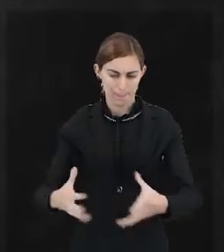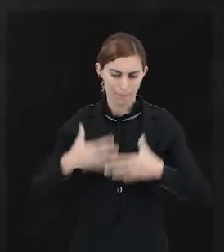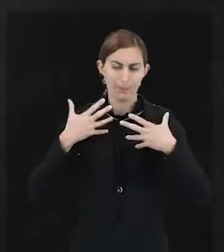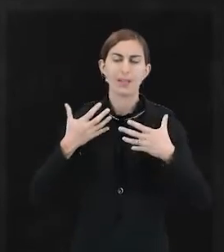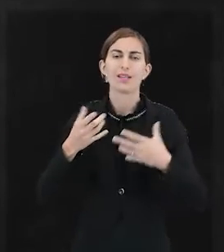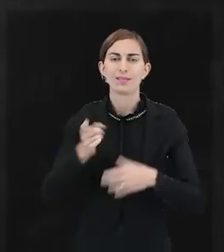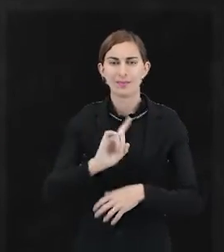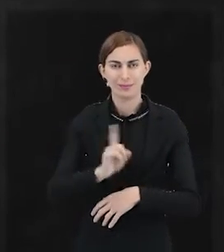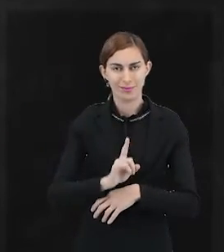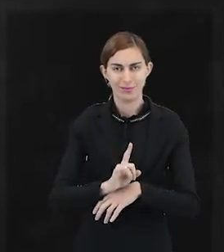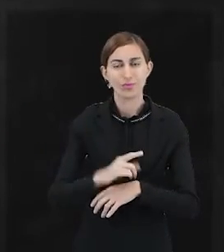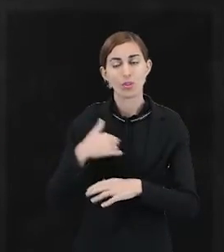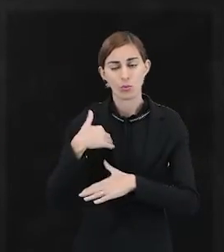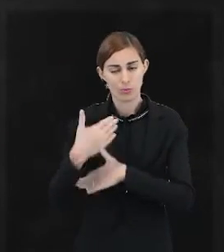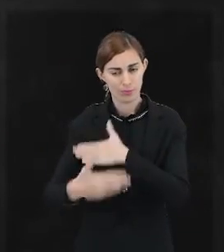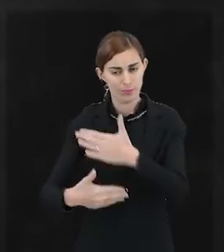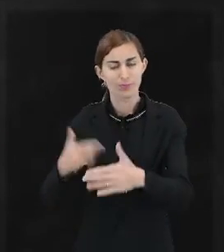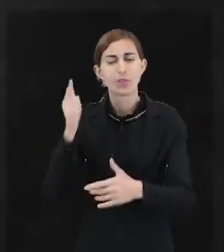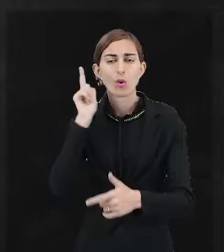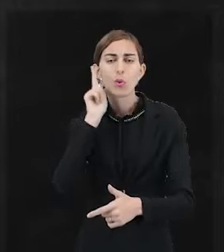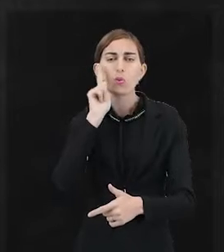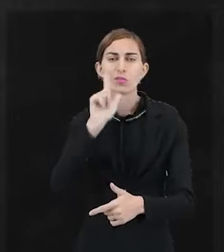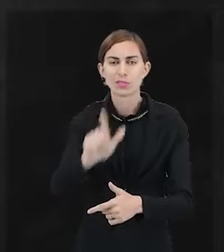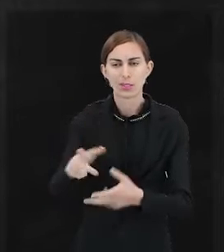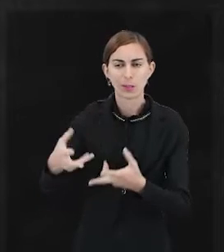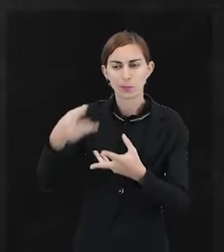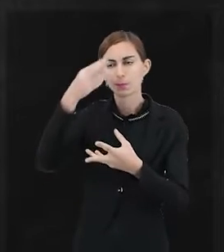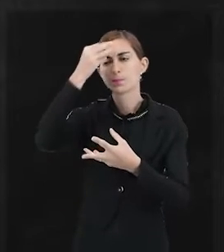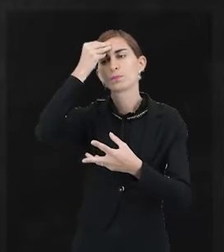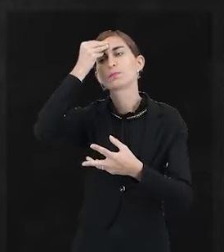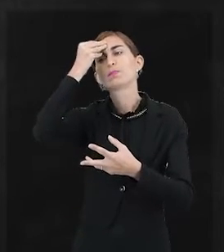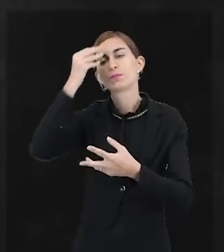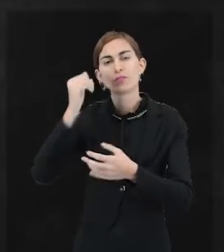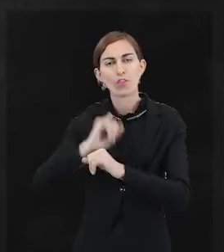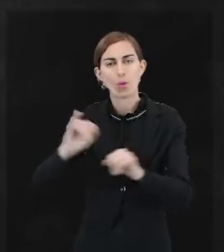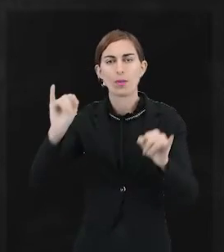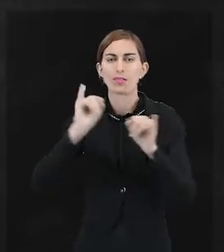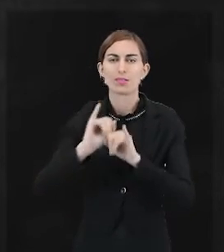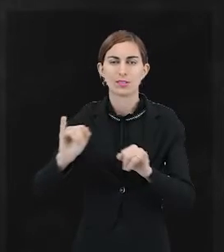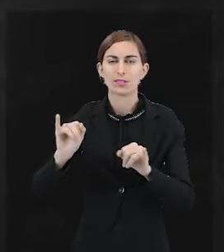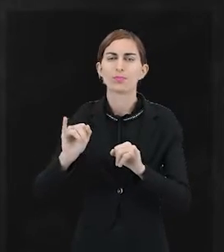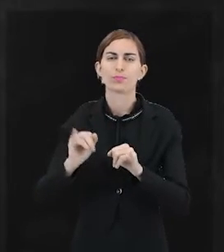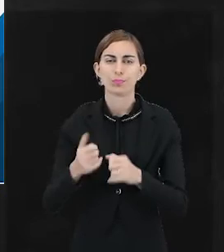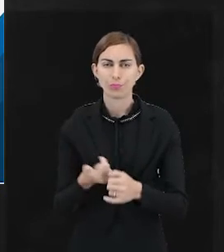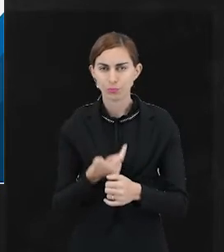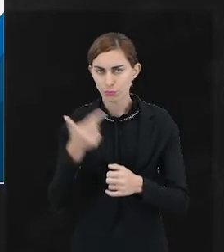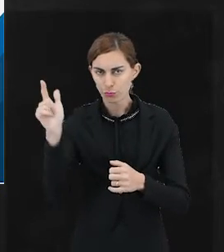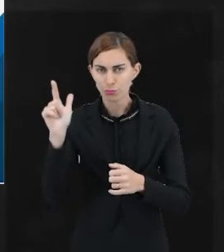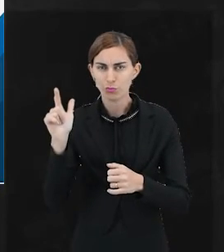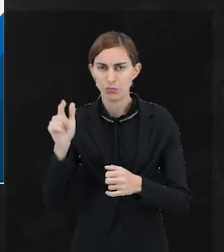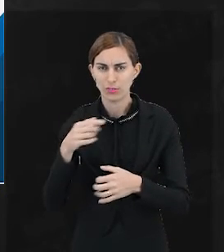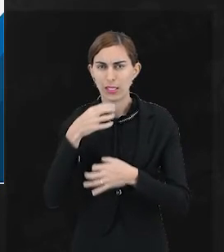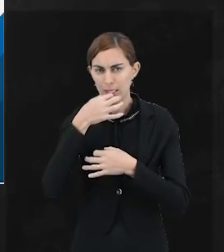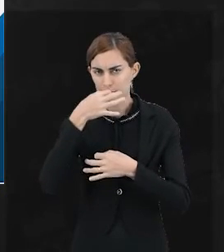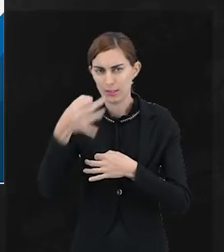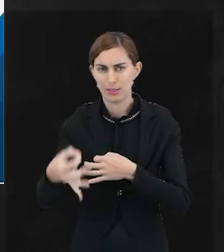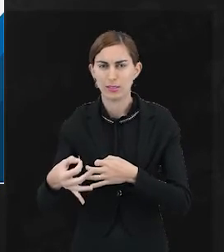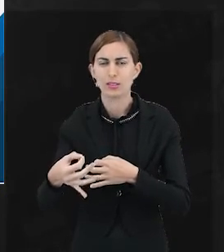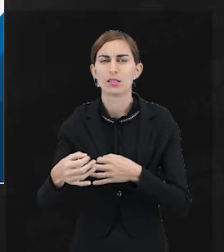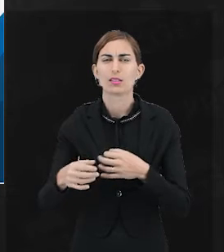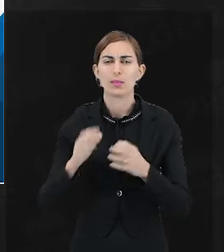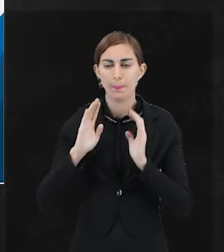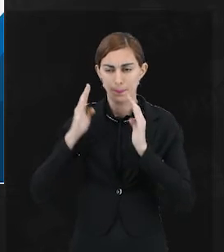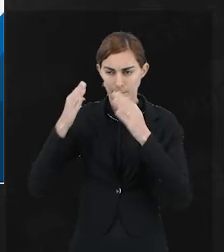ameaçada. Consequentemente, ela vai conseguir absorver melhor aquela informação. Uma outra dica é que esse feedback ele seja o